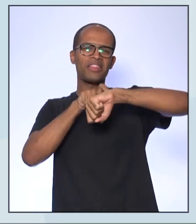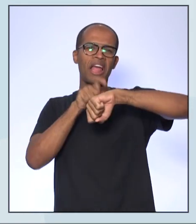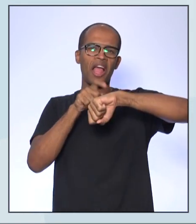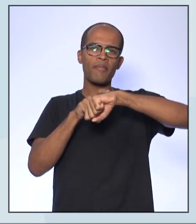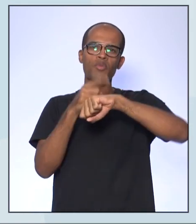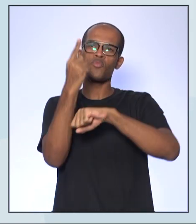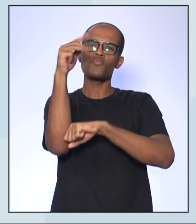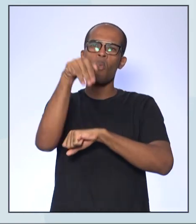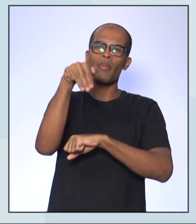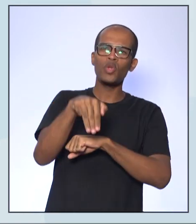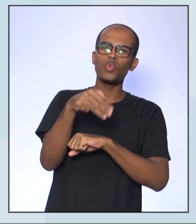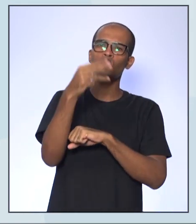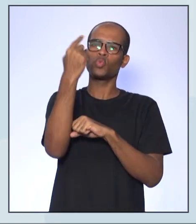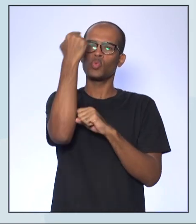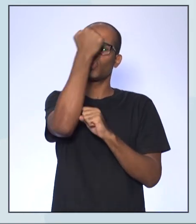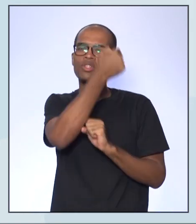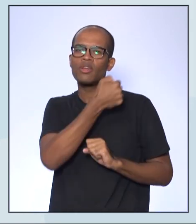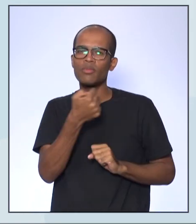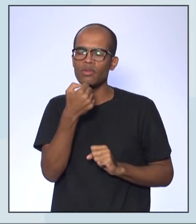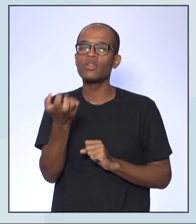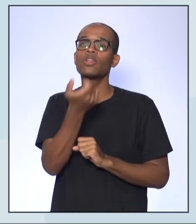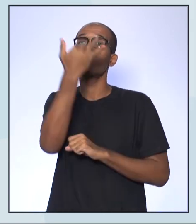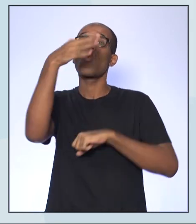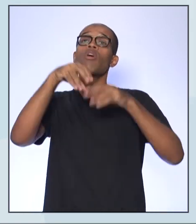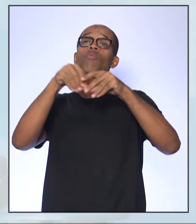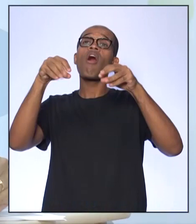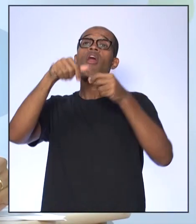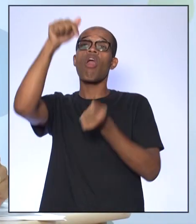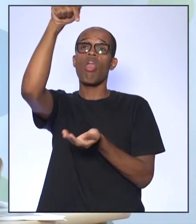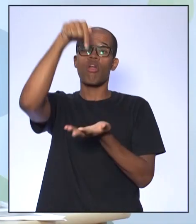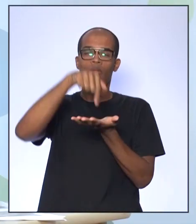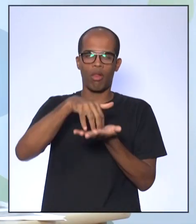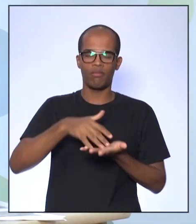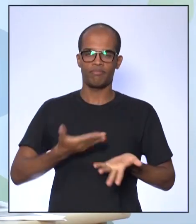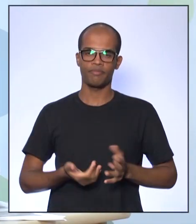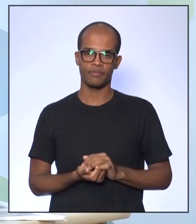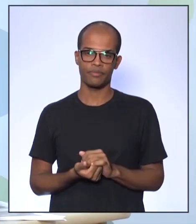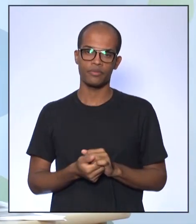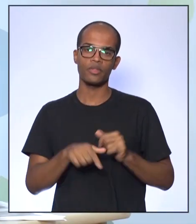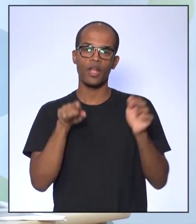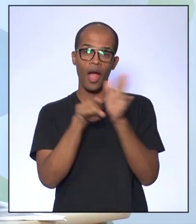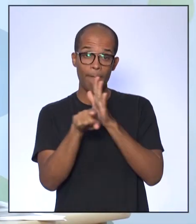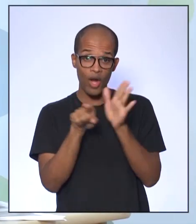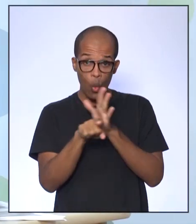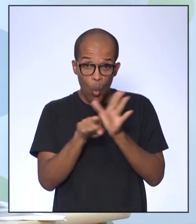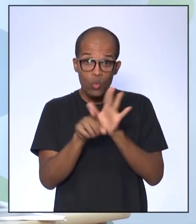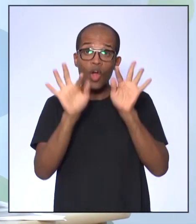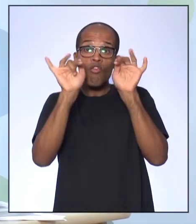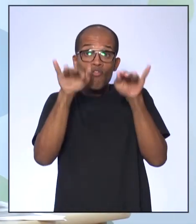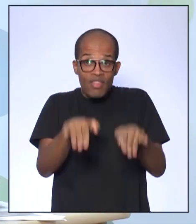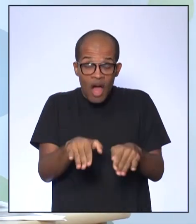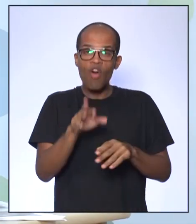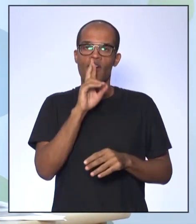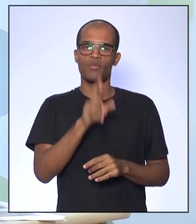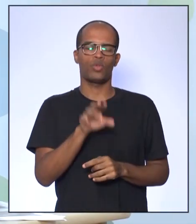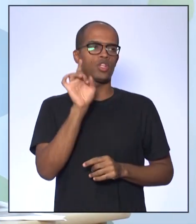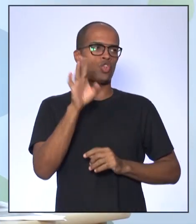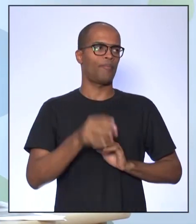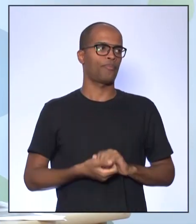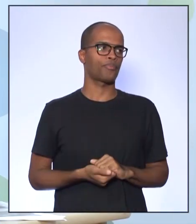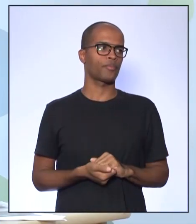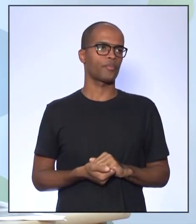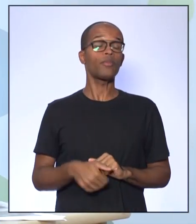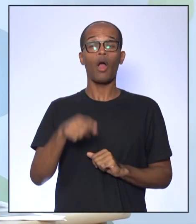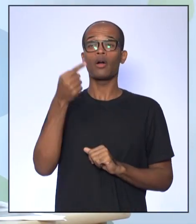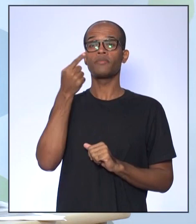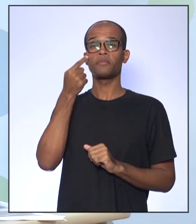minutos, dependendo do tamanho da ampulheta e quanto areia tem dentro, né? Vamos lá então. Essa pergunta será respondida no final da aula. Vamos dar sequência? Então,